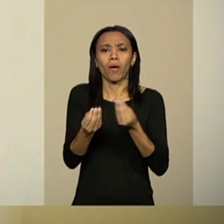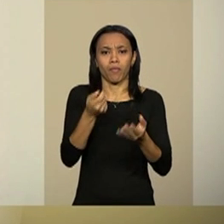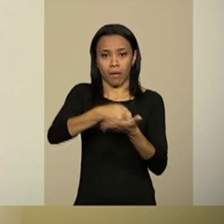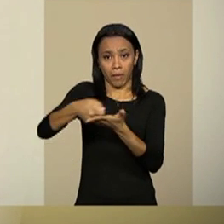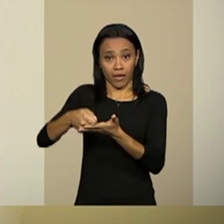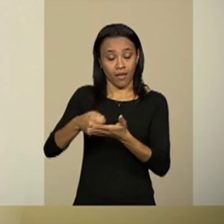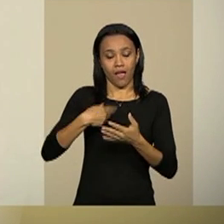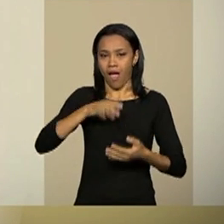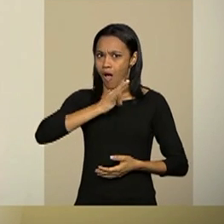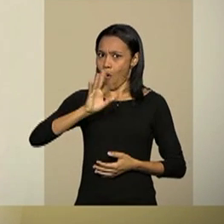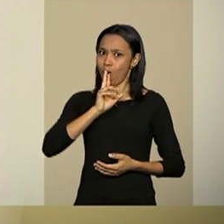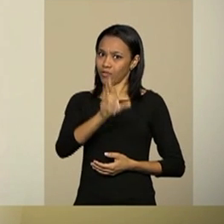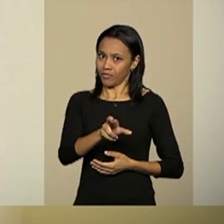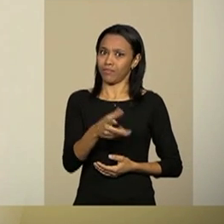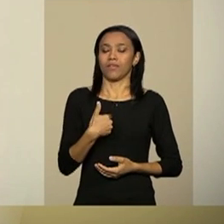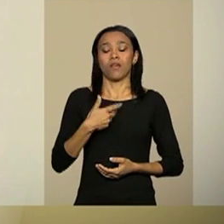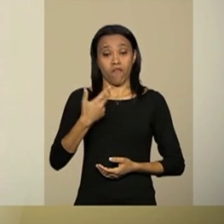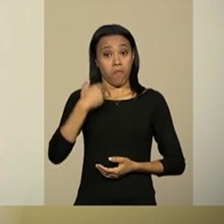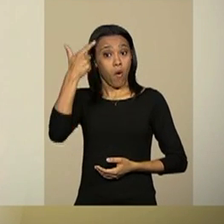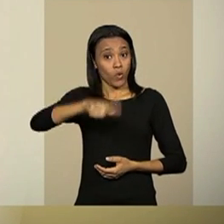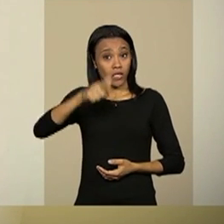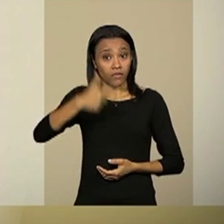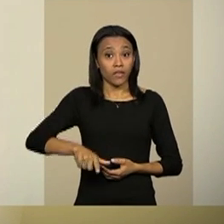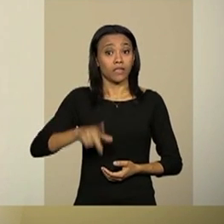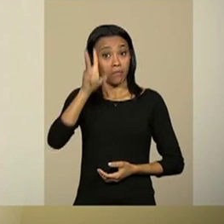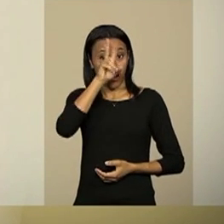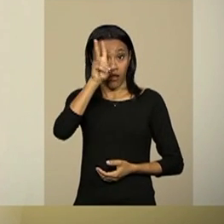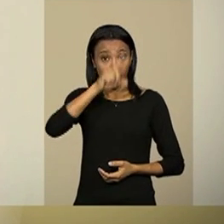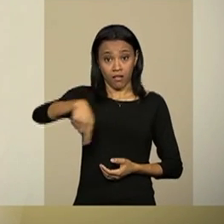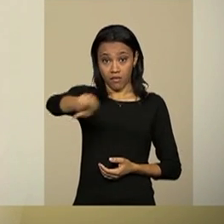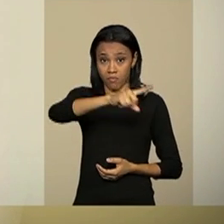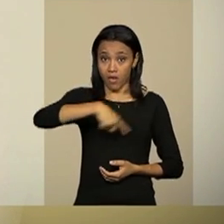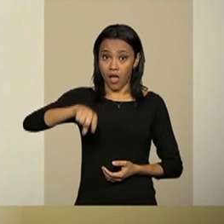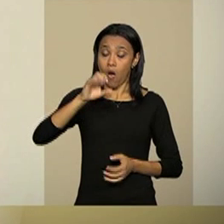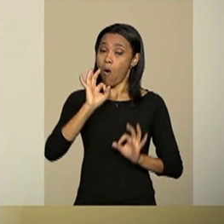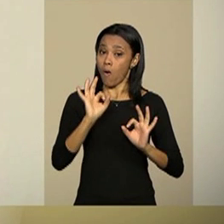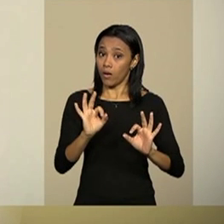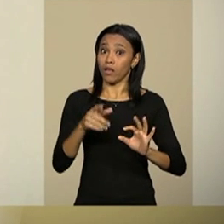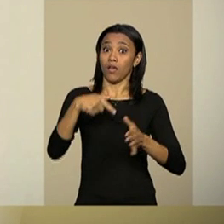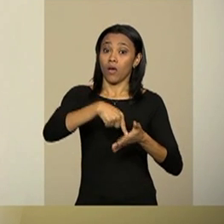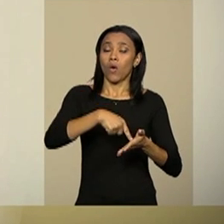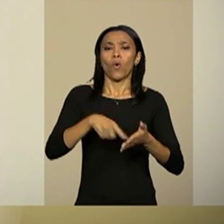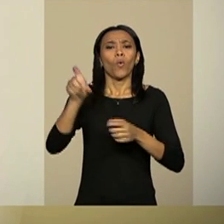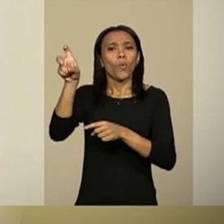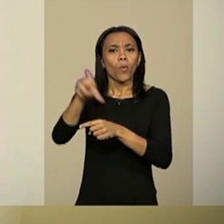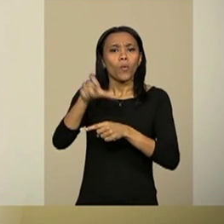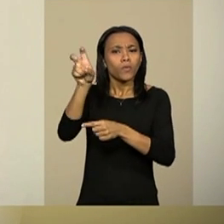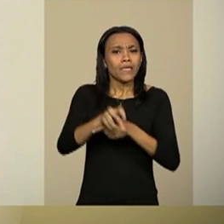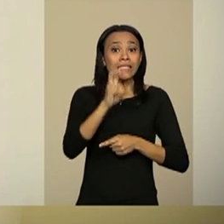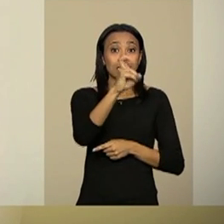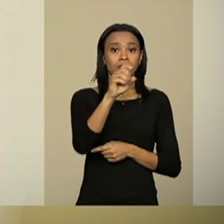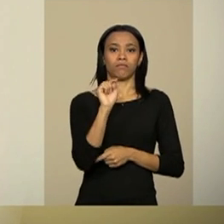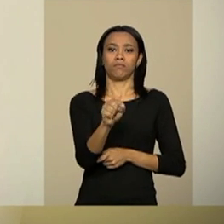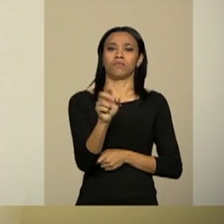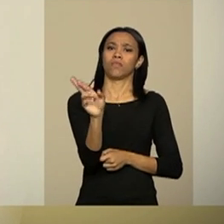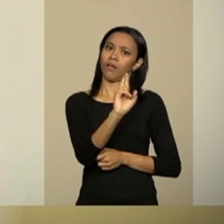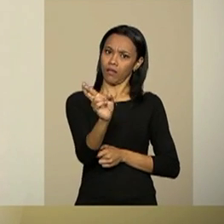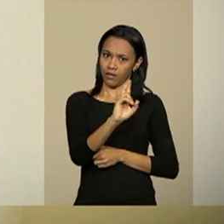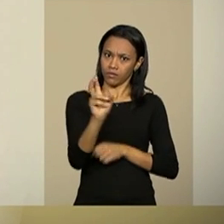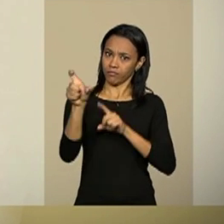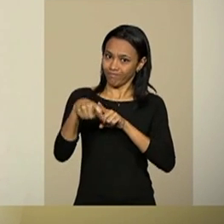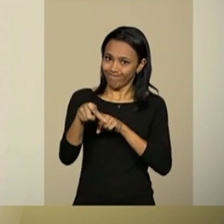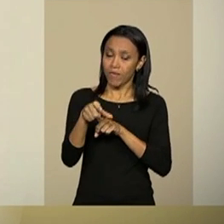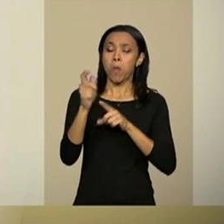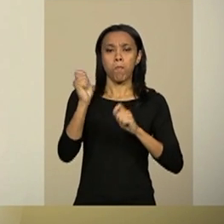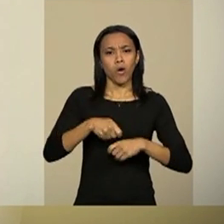ótimas vamos repetir aqui para lembrar ao pessoal olha gente o crédito é de 5 mil reais podendo